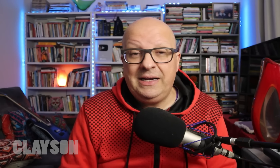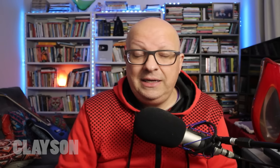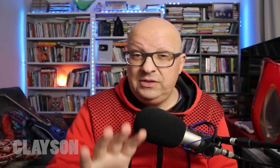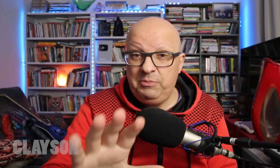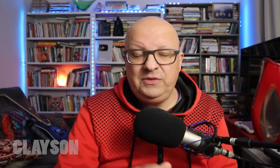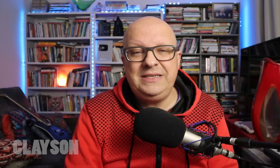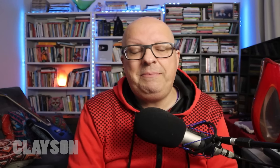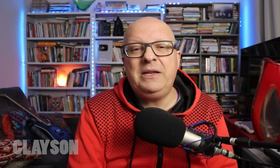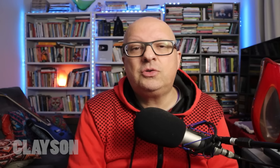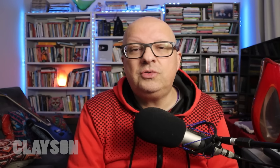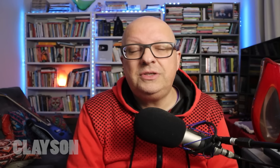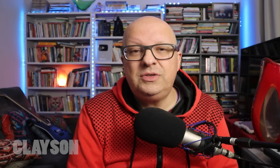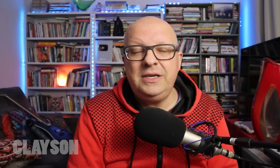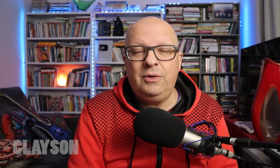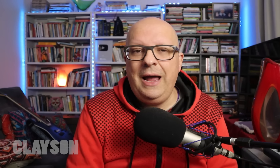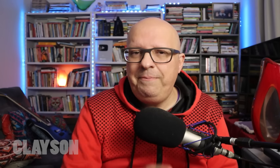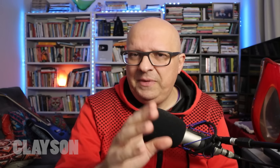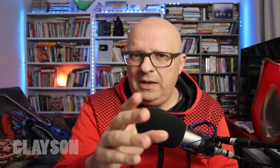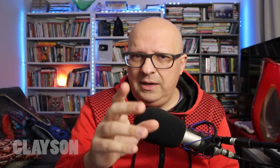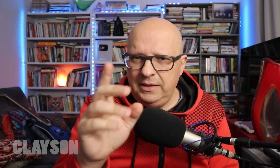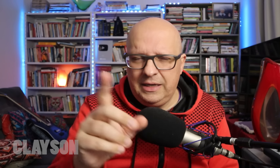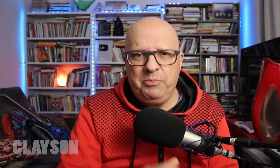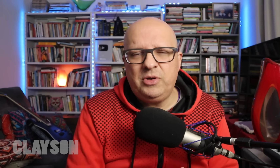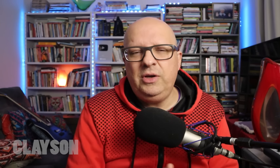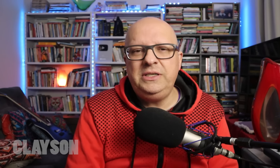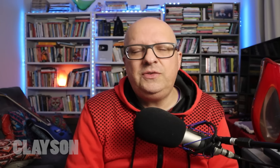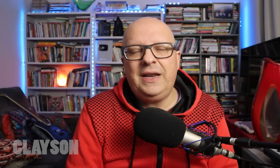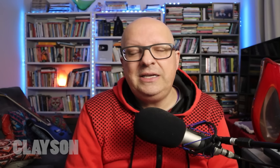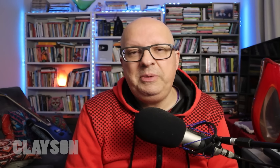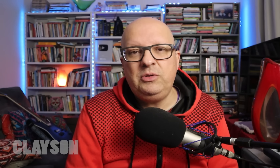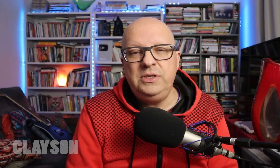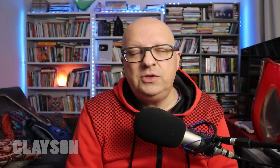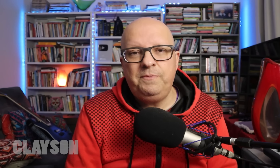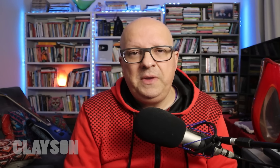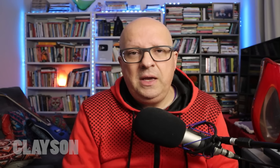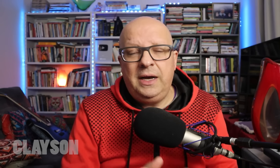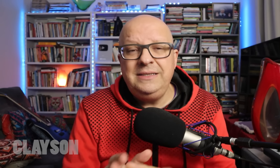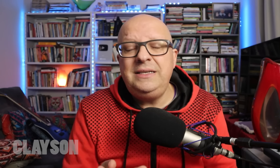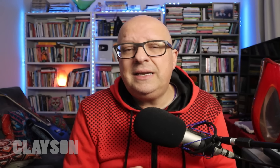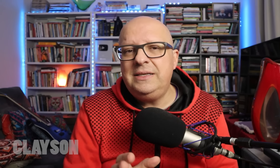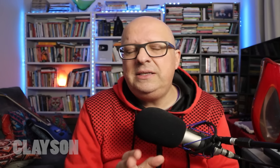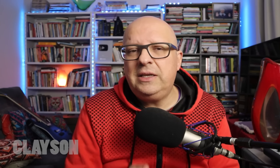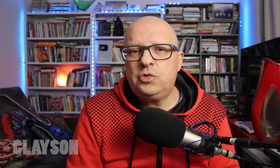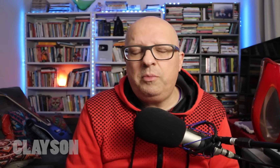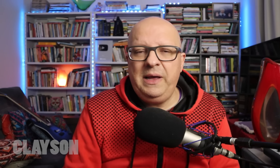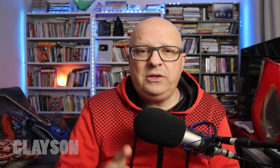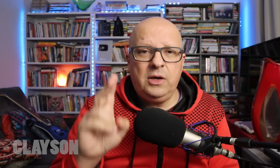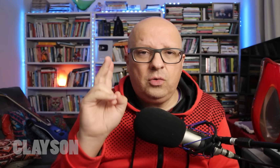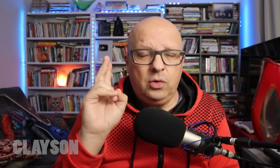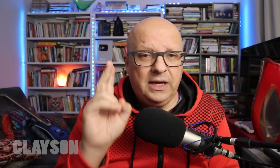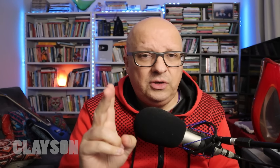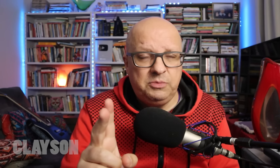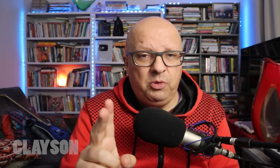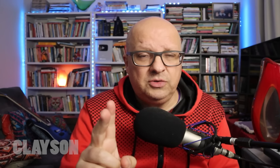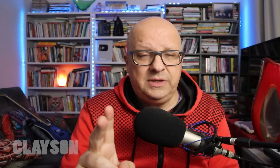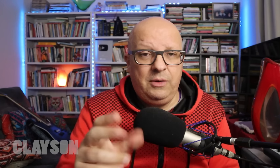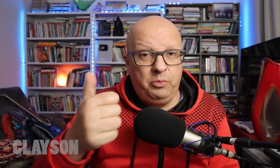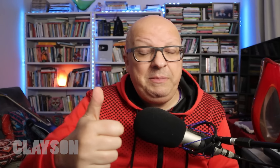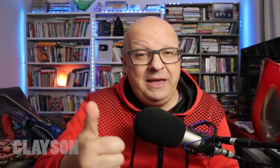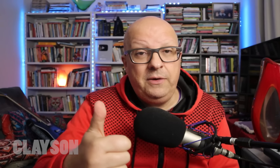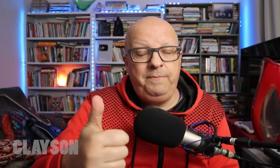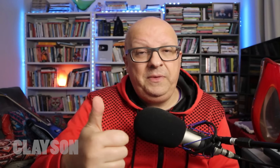trabalho bacana que você pode fazer apenas com o seu celular. Daqui a pouquinho a gente fala a respeito disso. Antes de trazer esse trecho completo, eu quero colocar dois